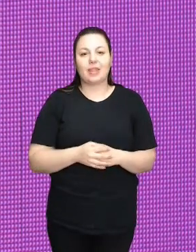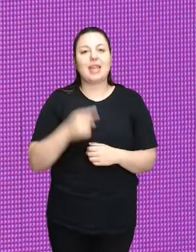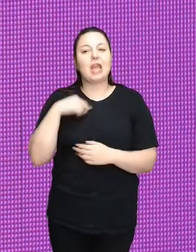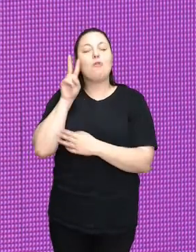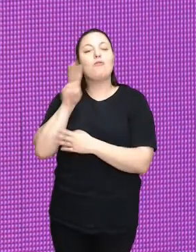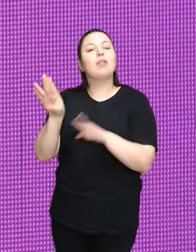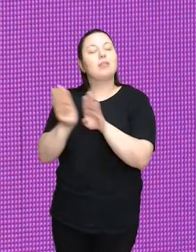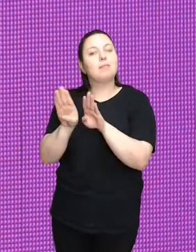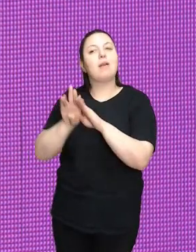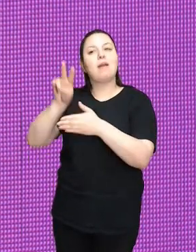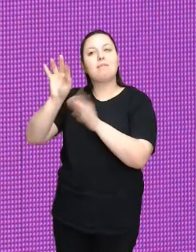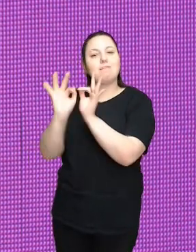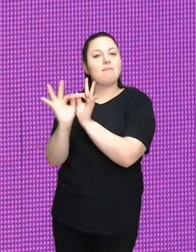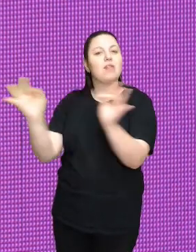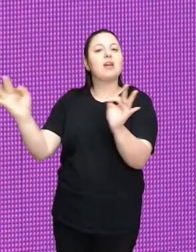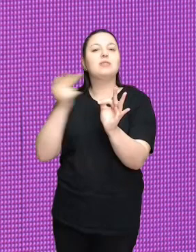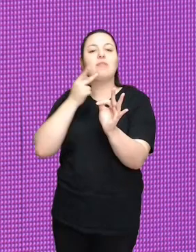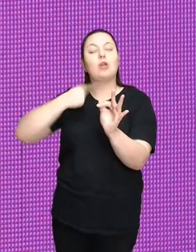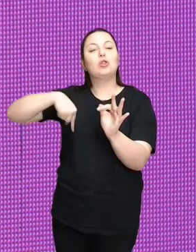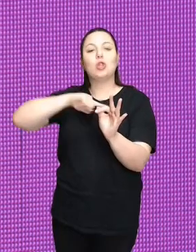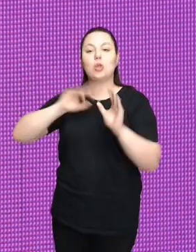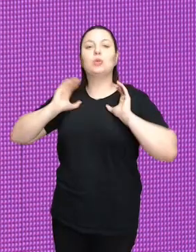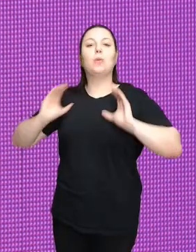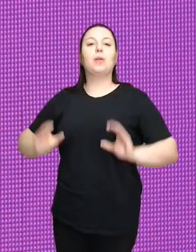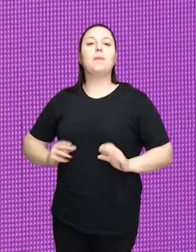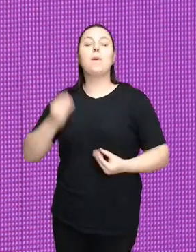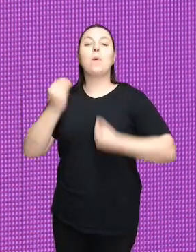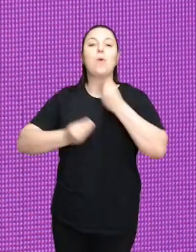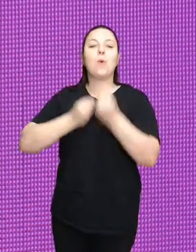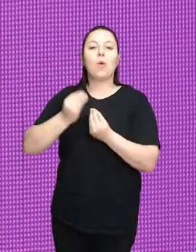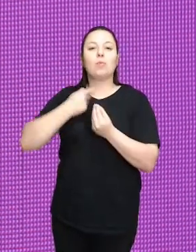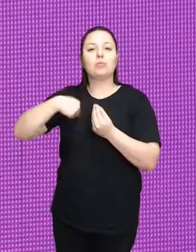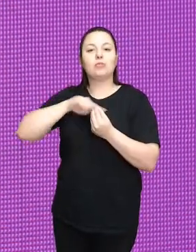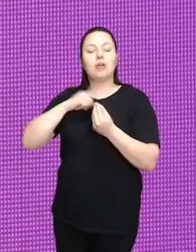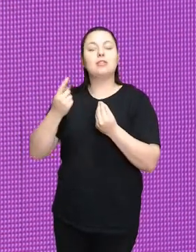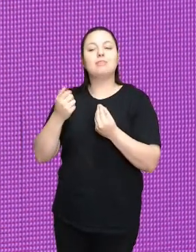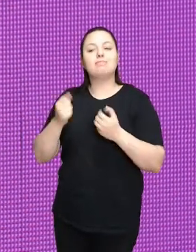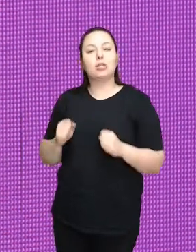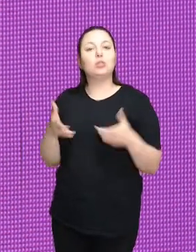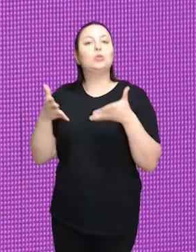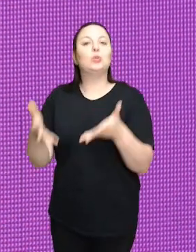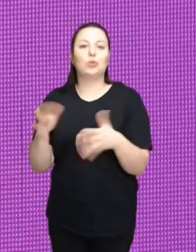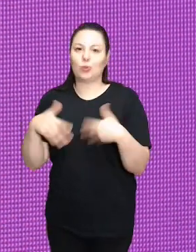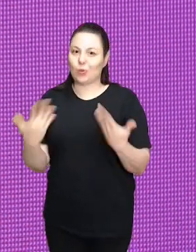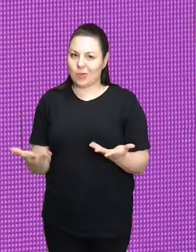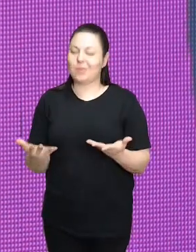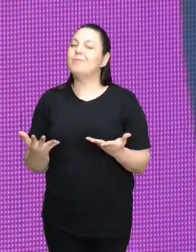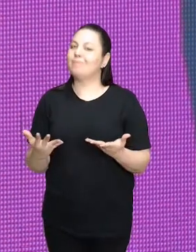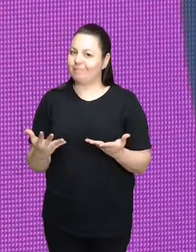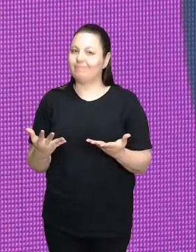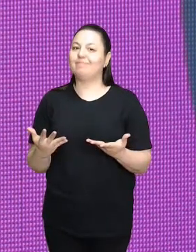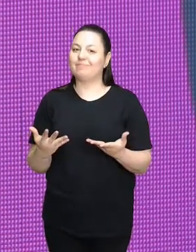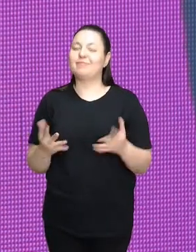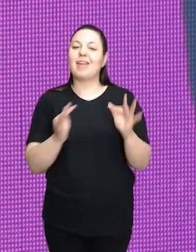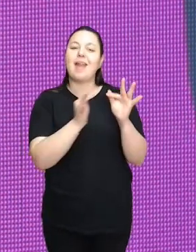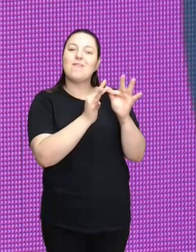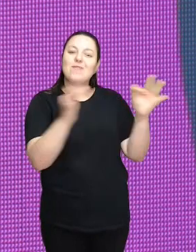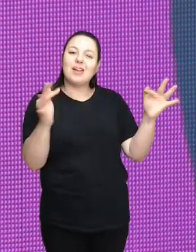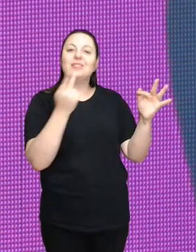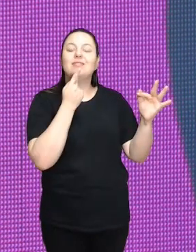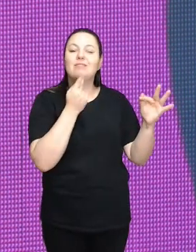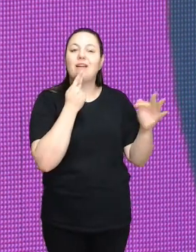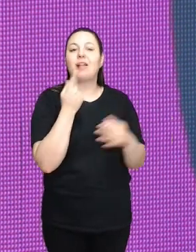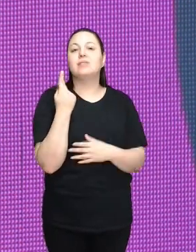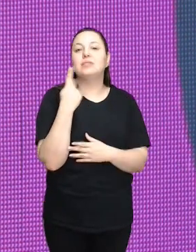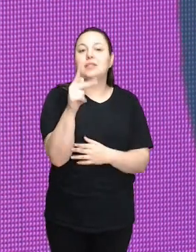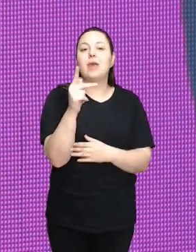que a gente está se colocando. E aí essa semana eu vi também uma outra frase incrível, que é o cara assim, seu post inspiracional me cansa.